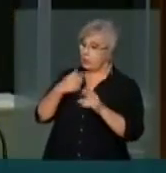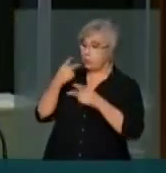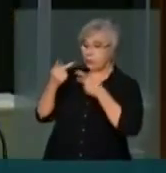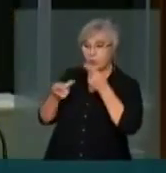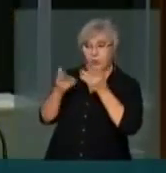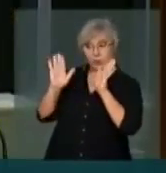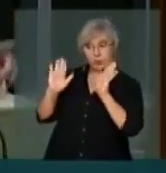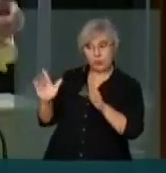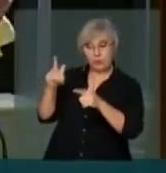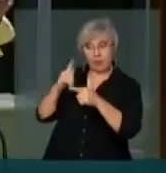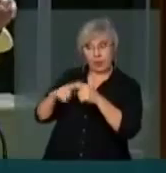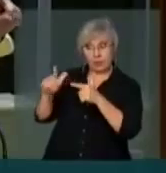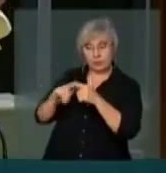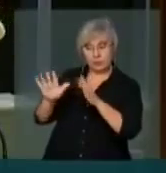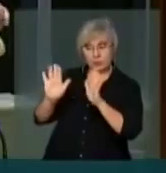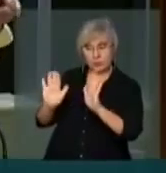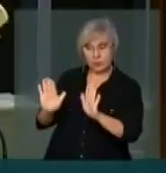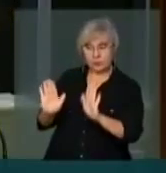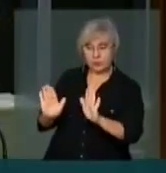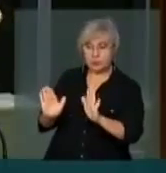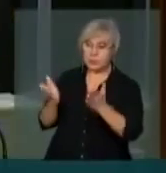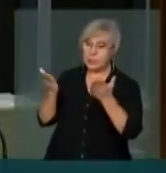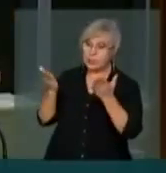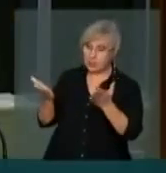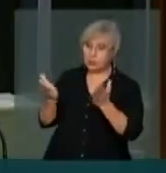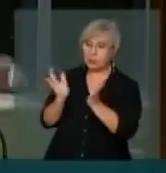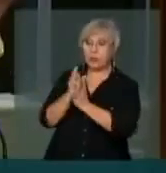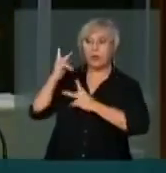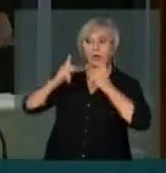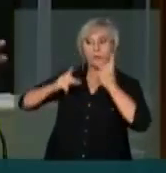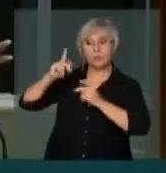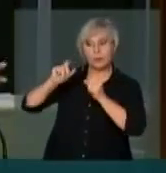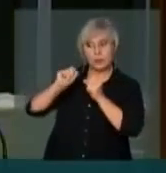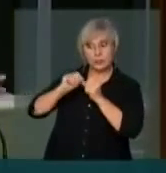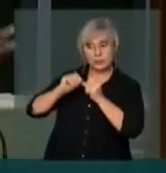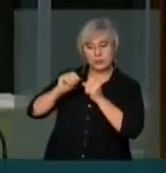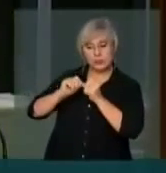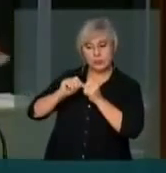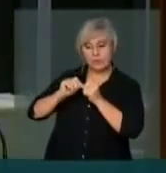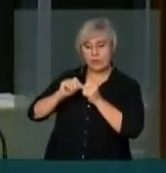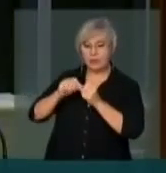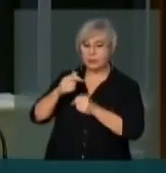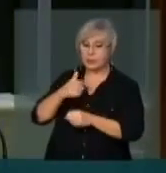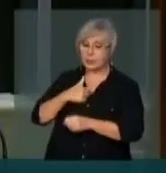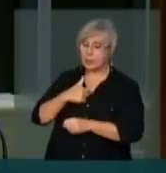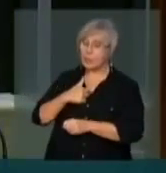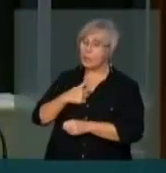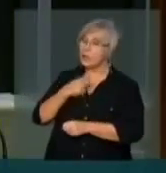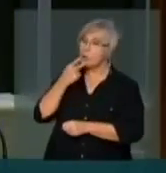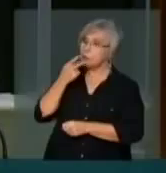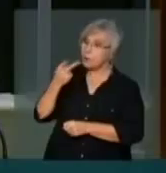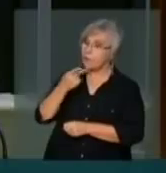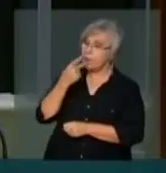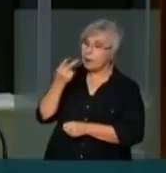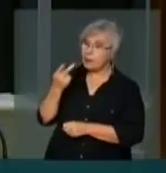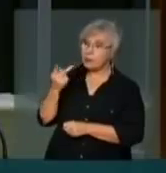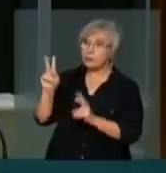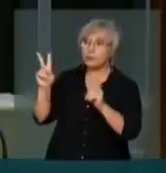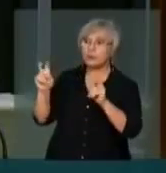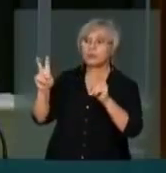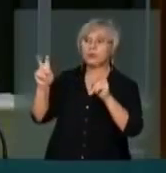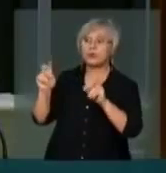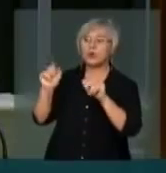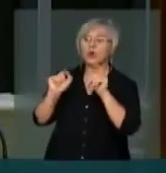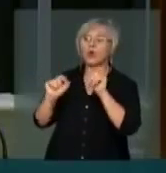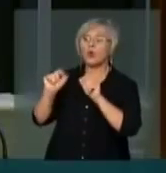deste problema. Isto tratam os políticos. Eu estou tratando, senhora jornalista, sobre o